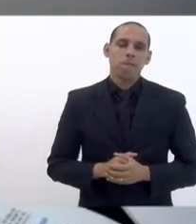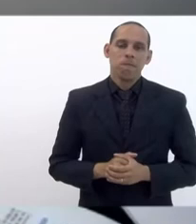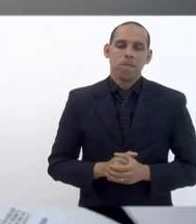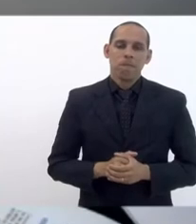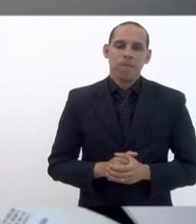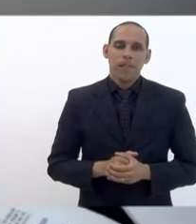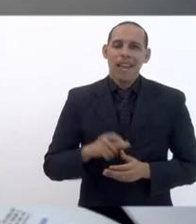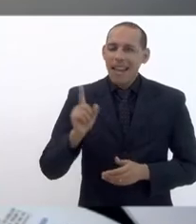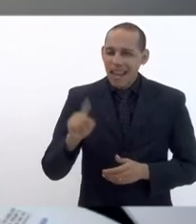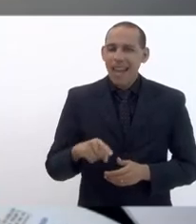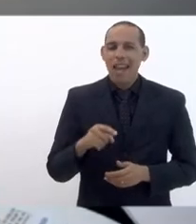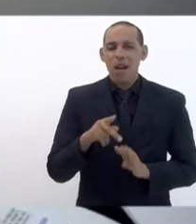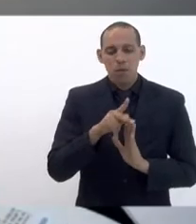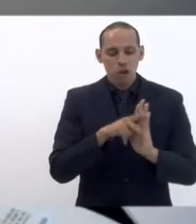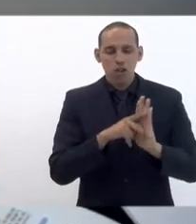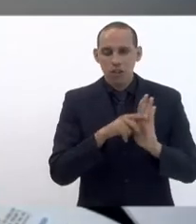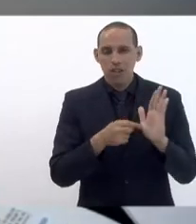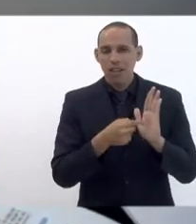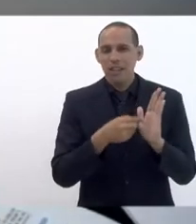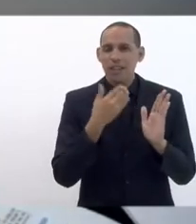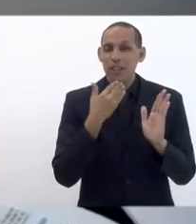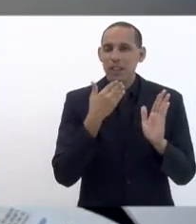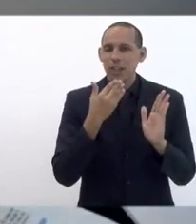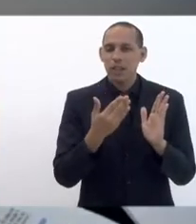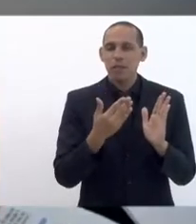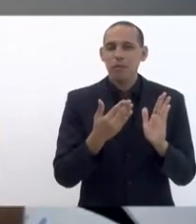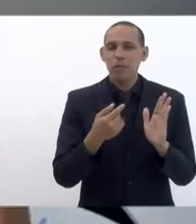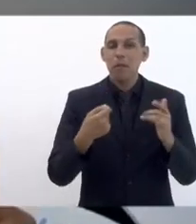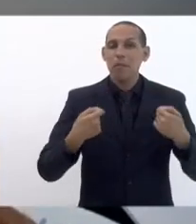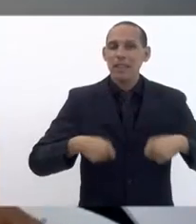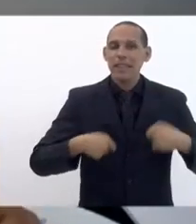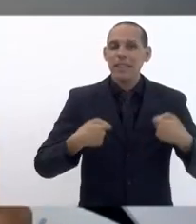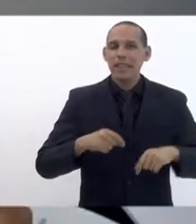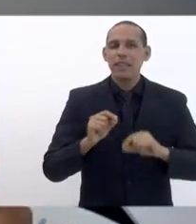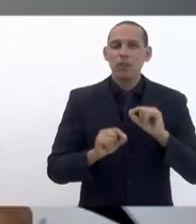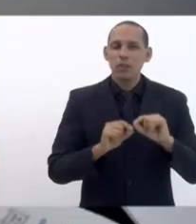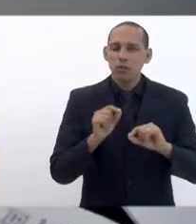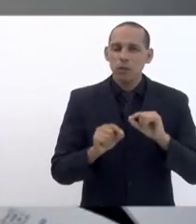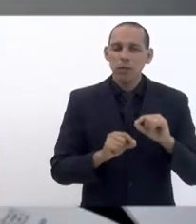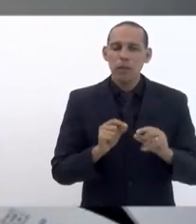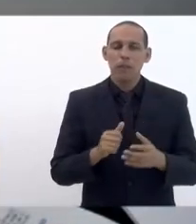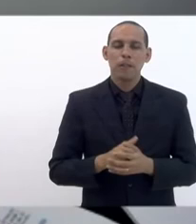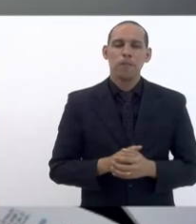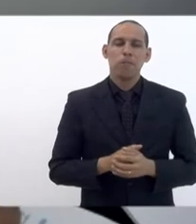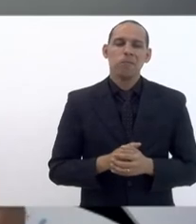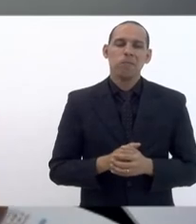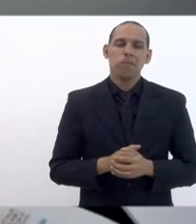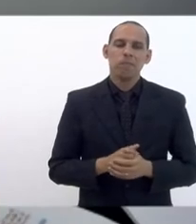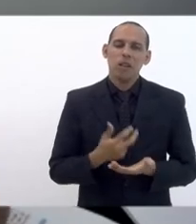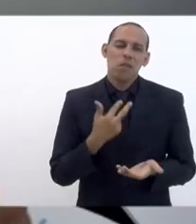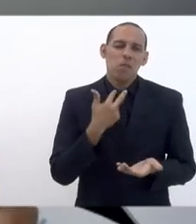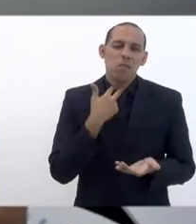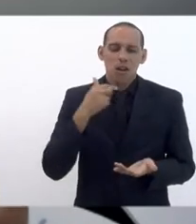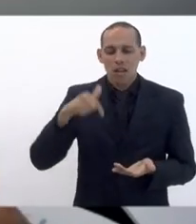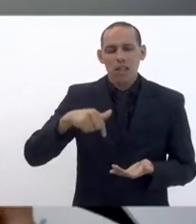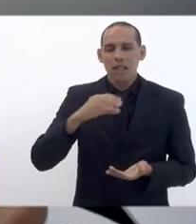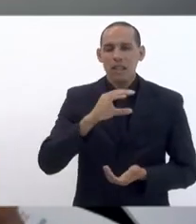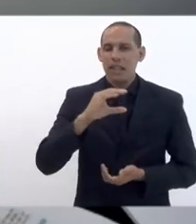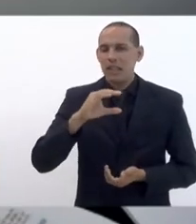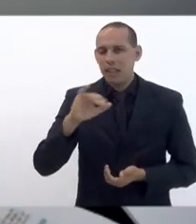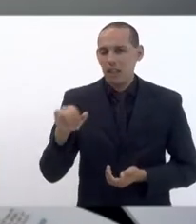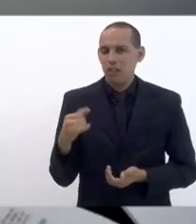esse é o tipo de projeto, na minha opinião, tem que fazer juízo de mérito à proposta, que não deveria tramitar aqui na CCJ